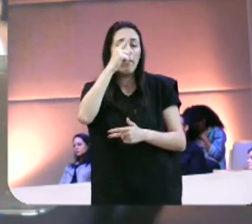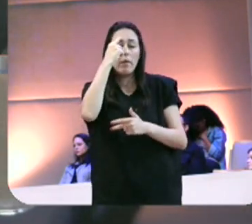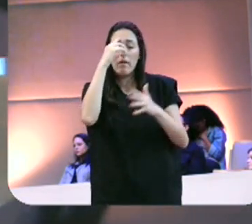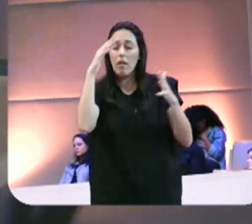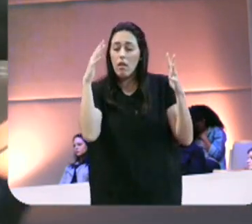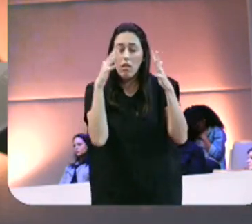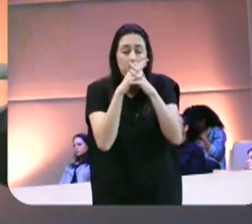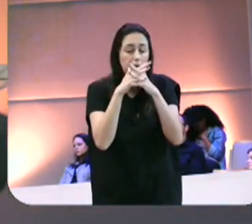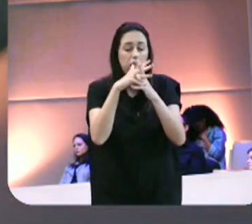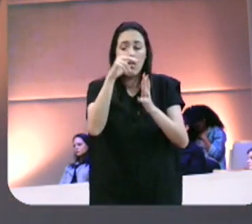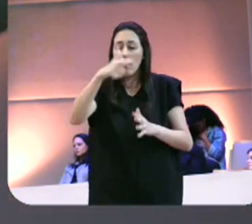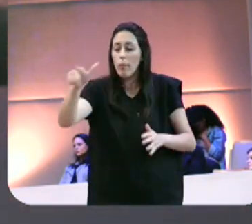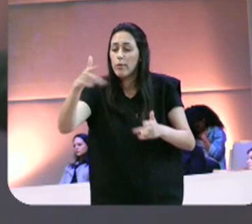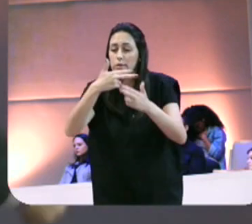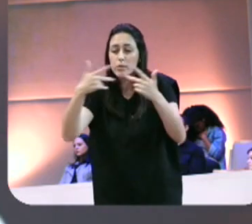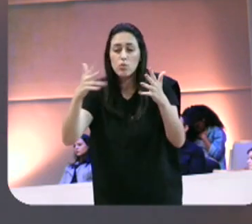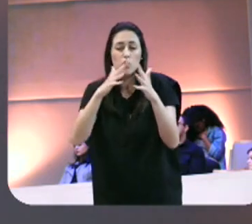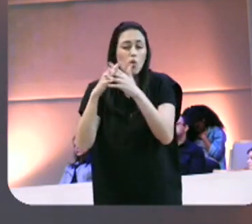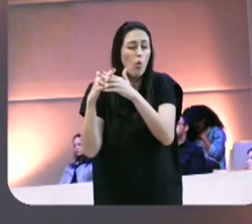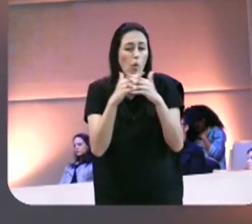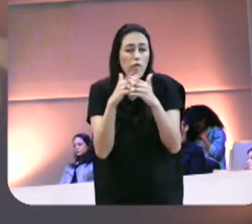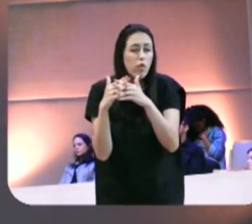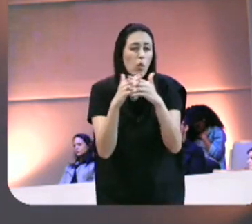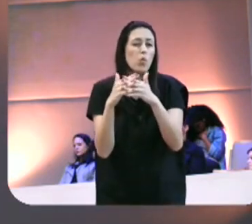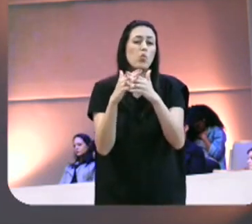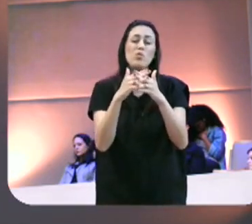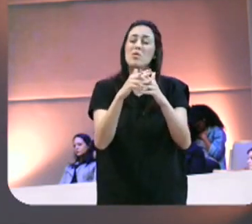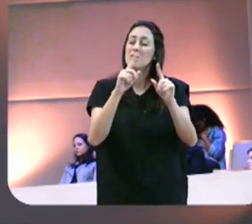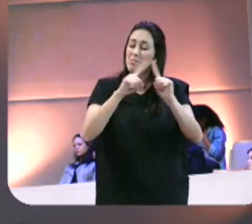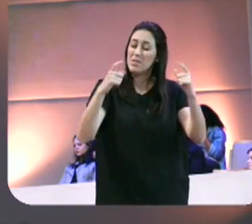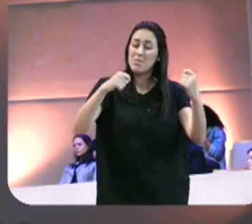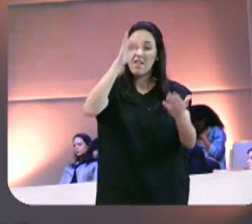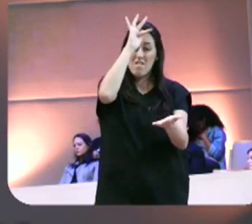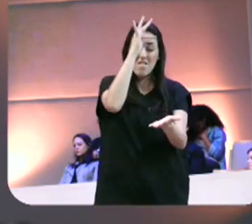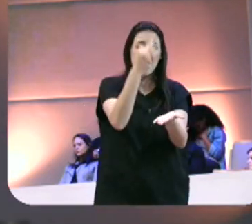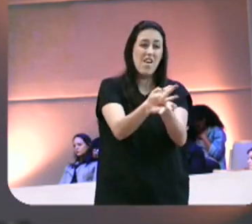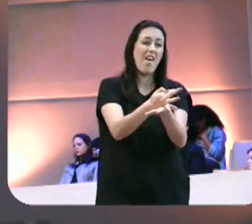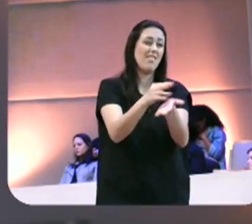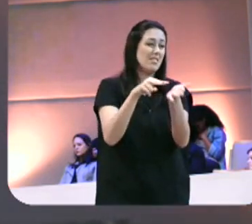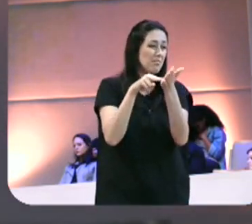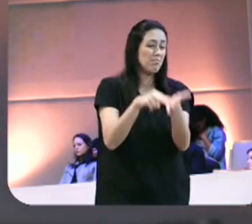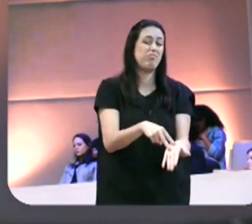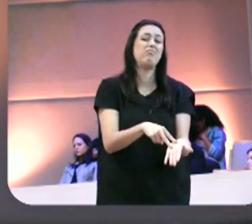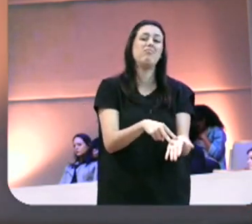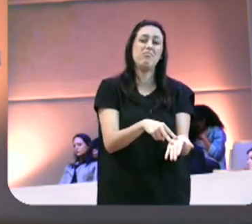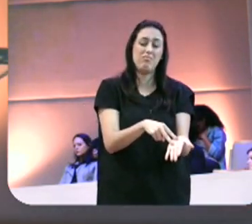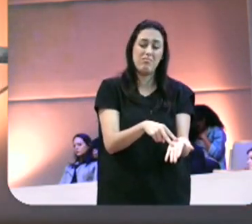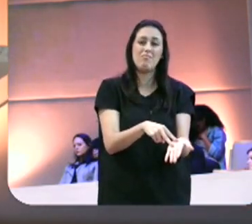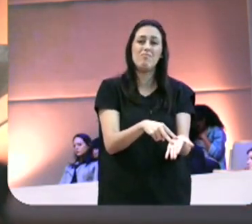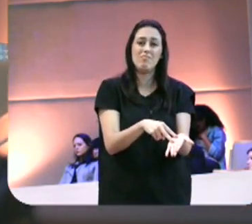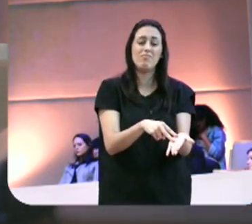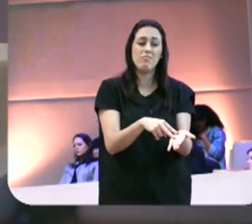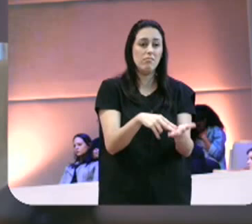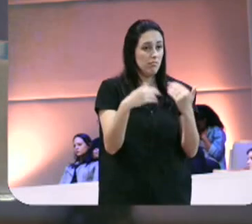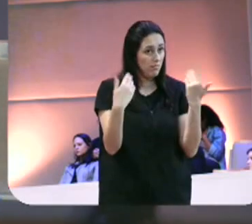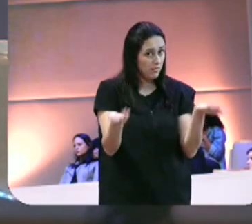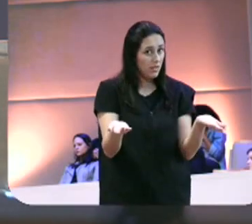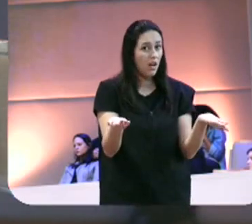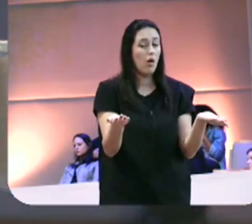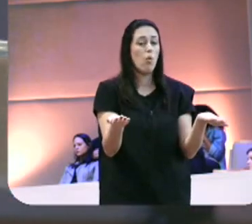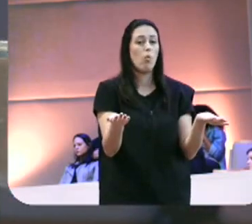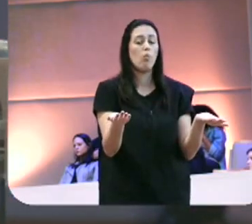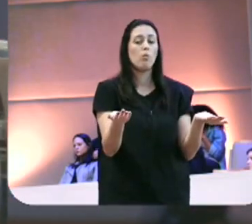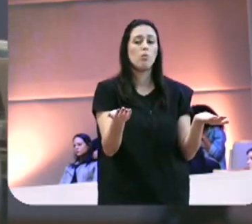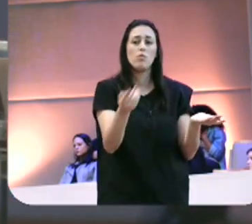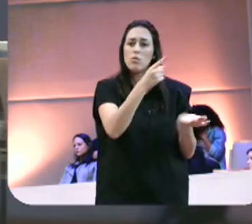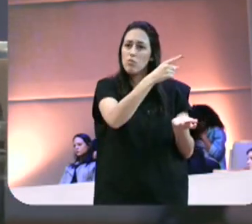ir além, a ir um passo a mais, a dar mais um passo de fé. É isso que o Evangelho de Deus faz. Então, que você